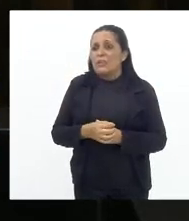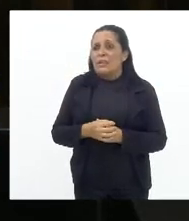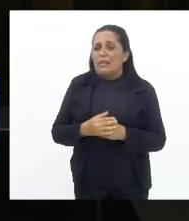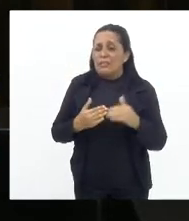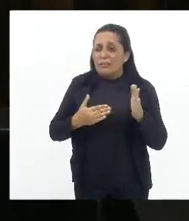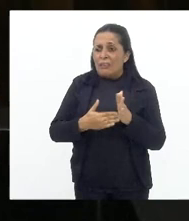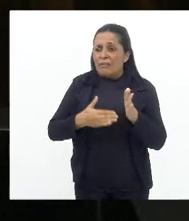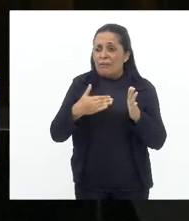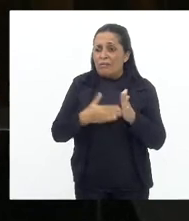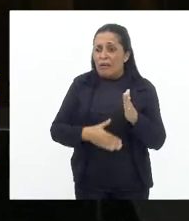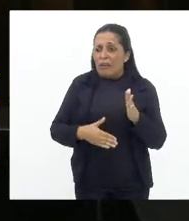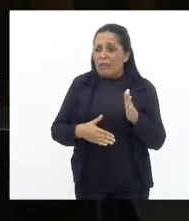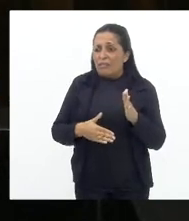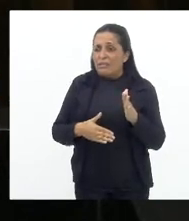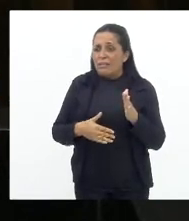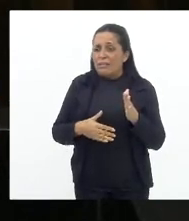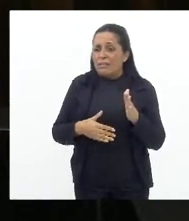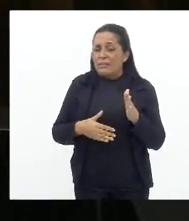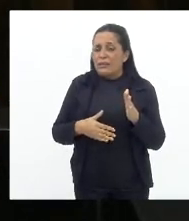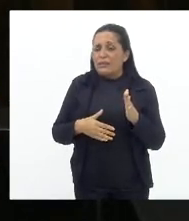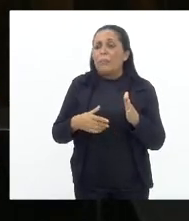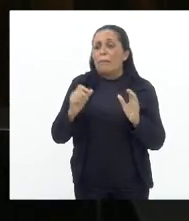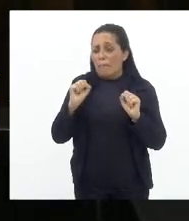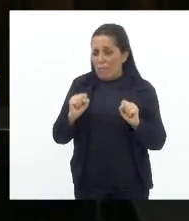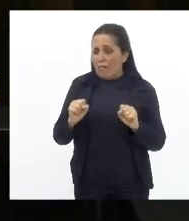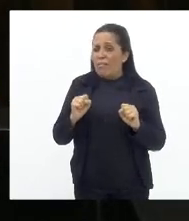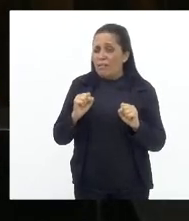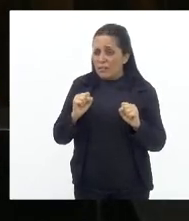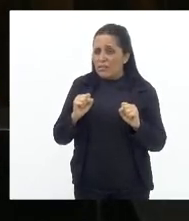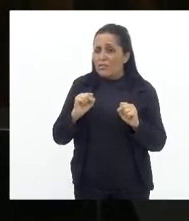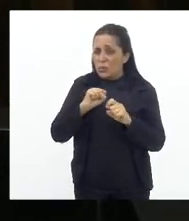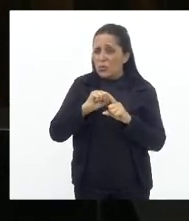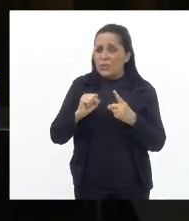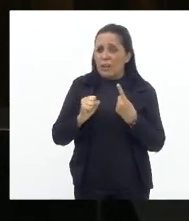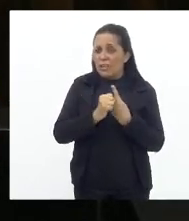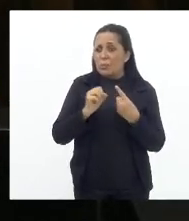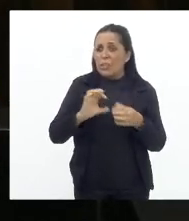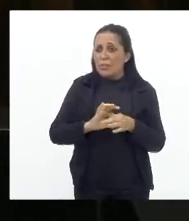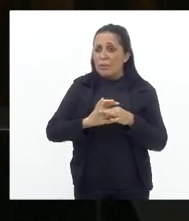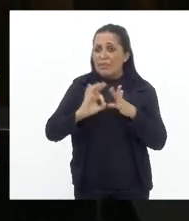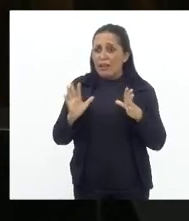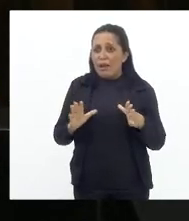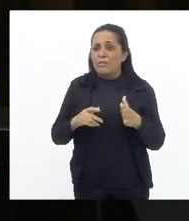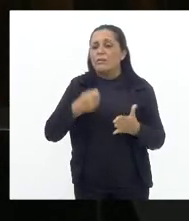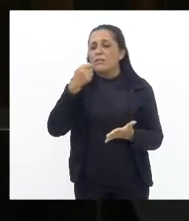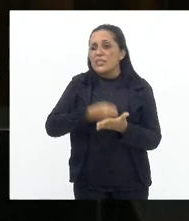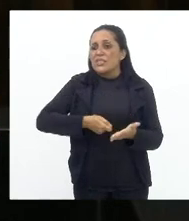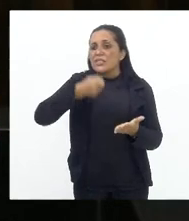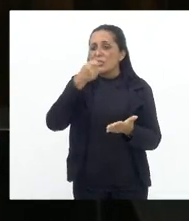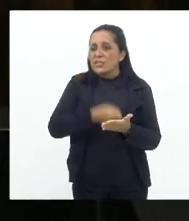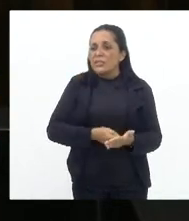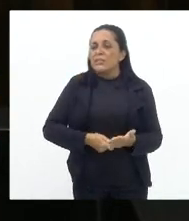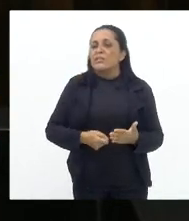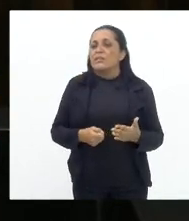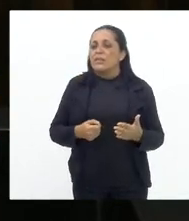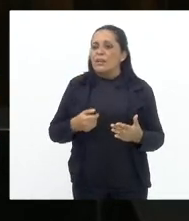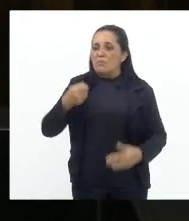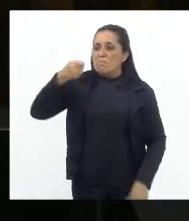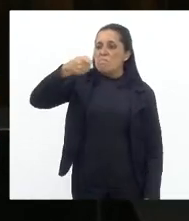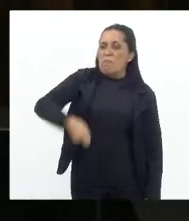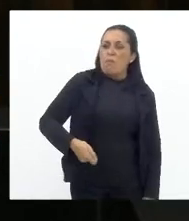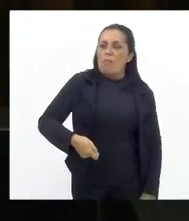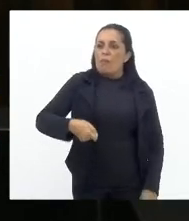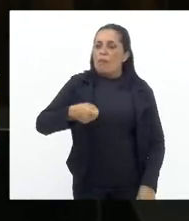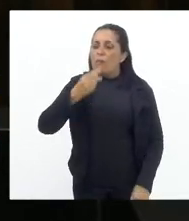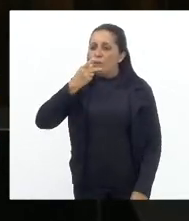defendem ao mesmo tempo por mais paradoxal que isso possa ser um socialismo e liberdade insiste em e nos impor uma